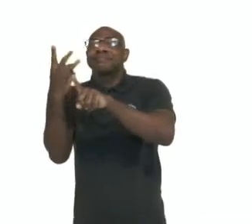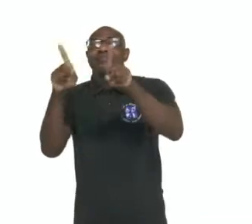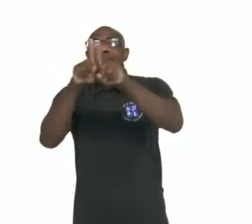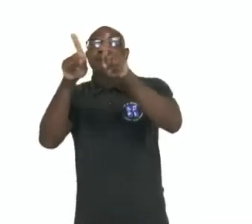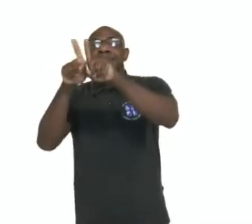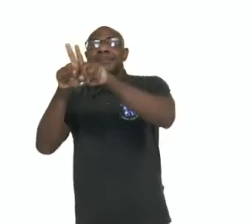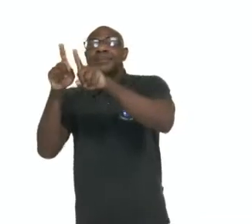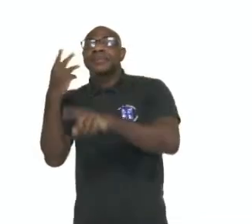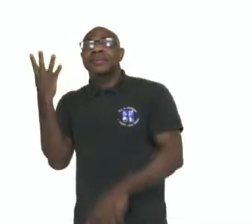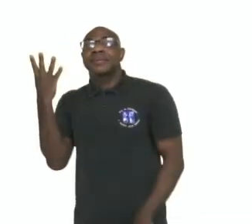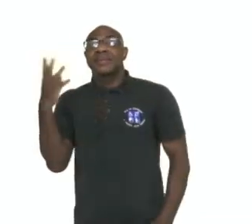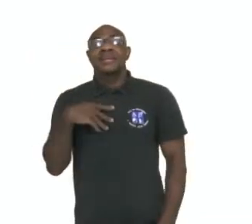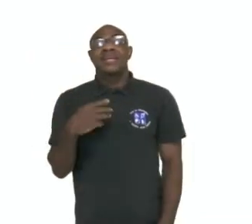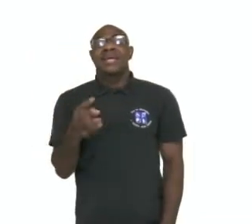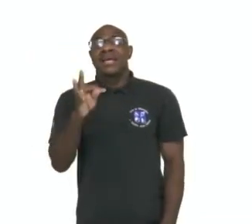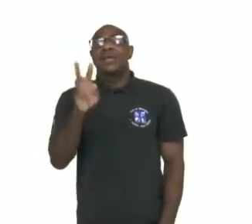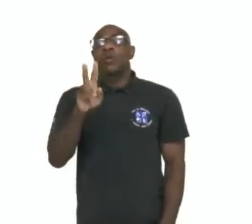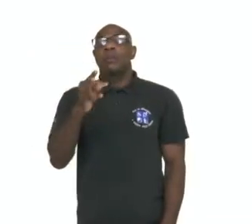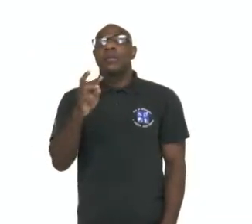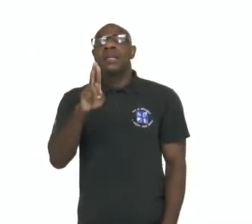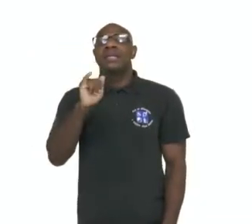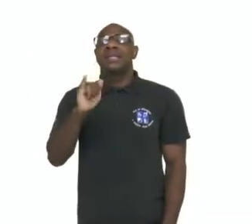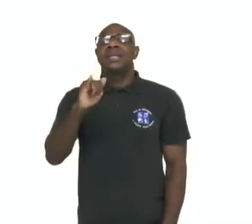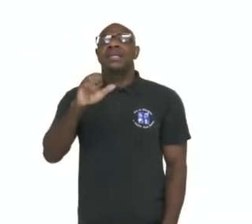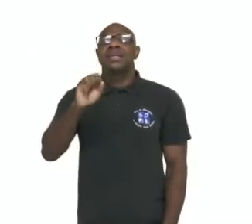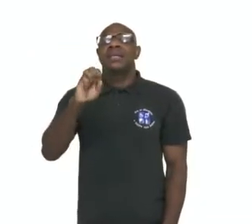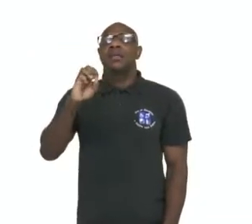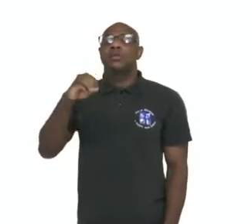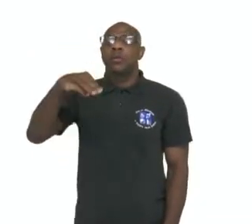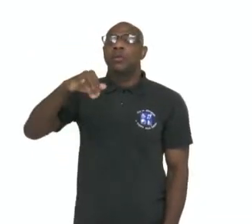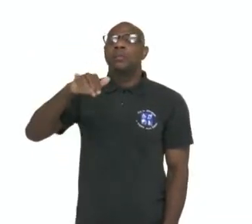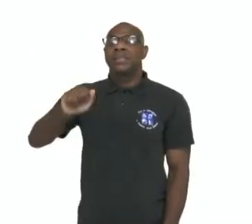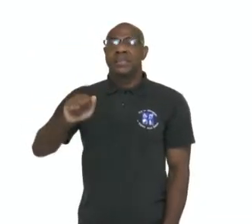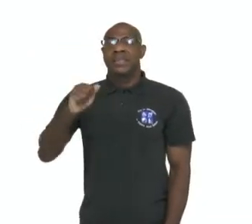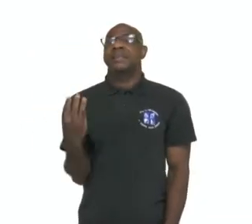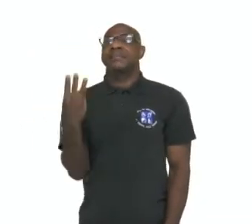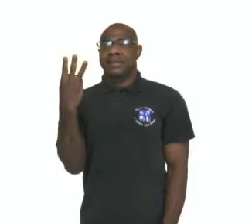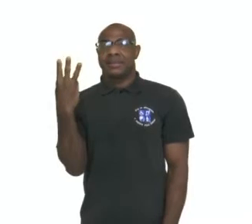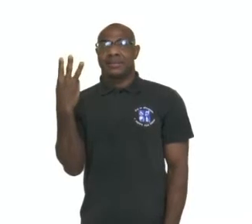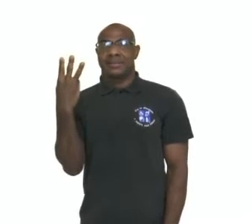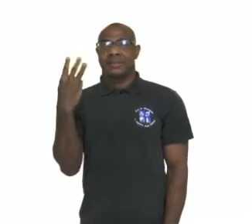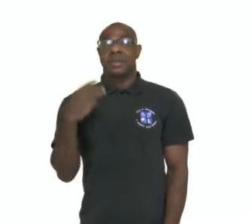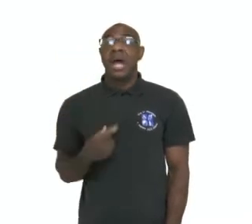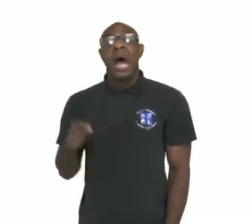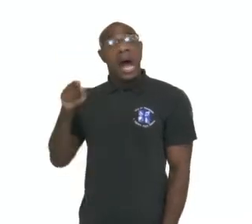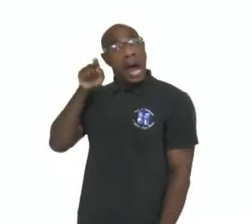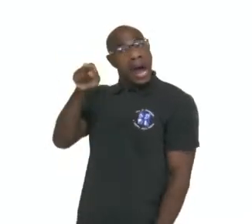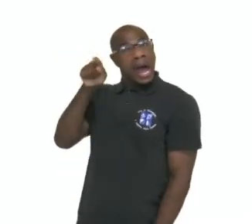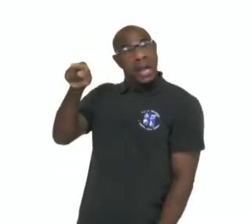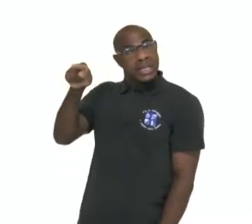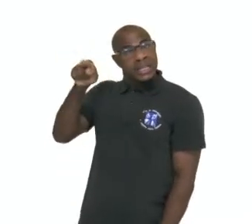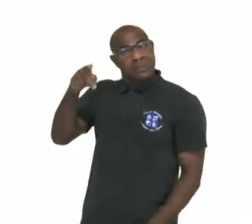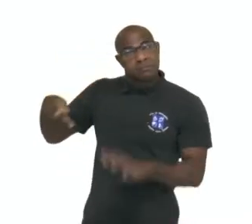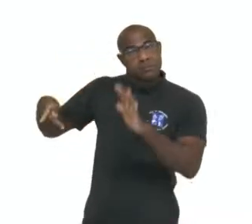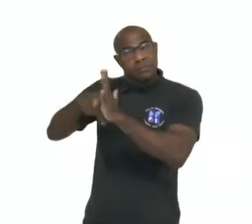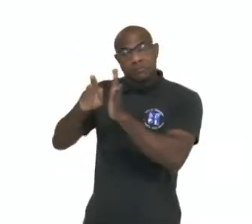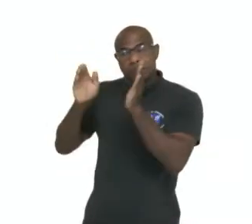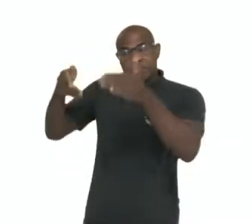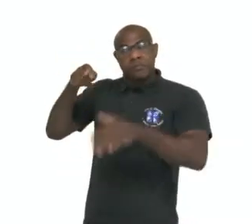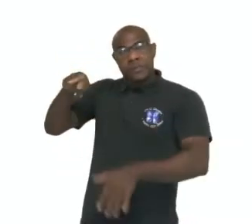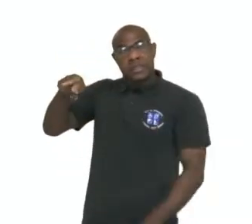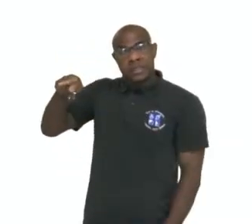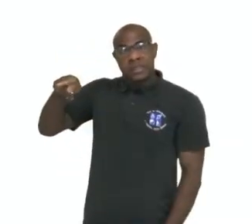Chamamos então de trissomia do 13, trissomia de 3. Neste caso especificamente,